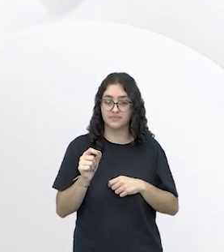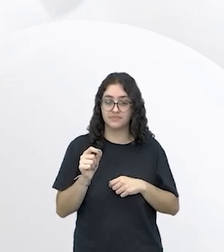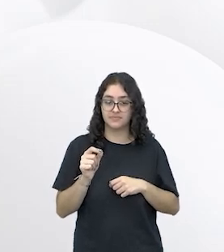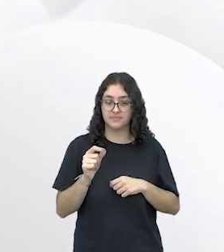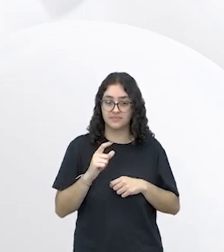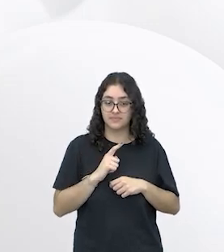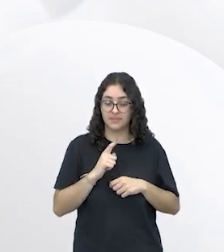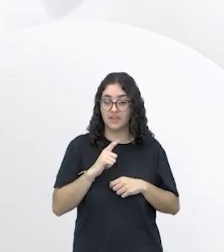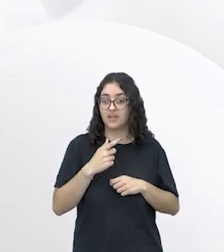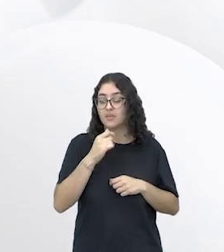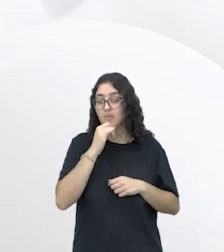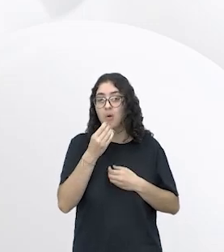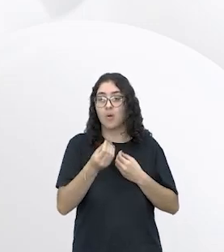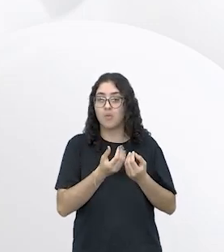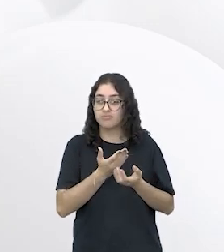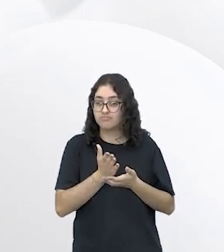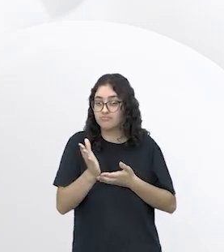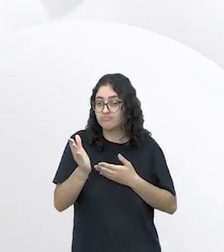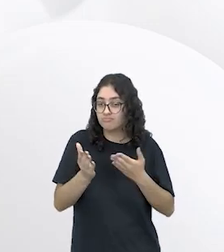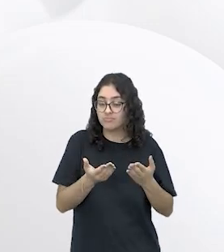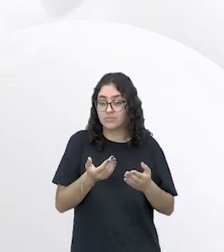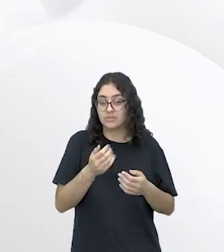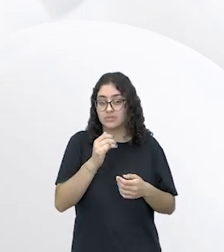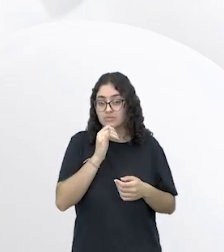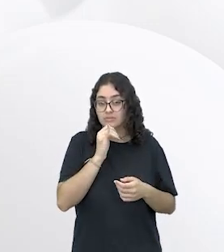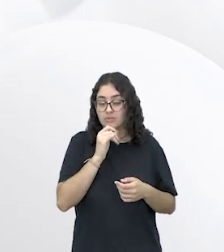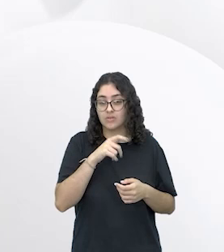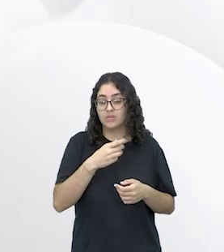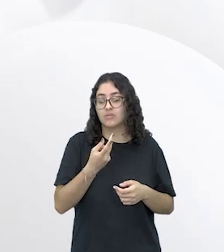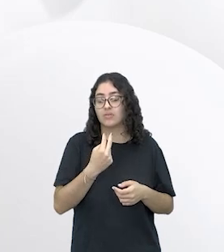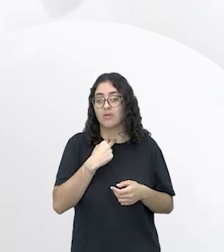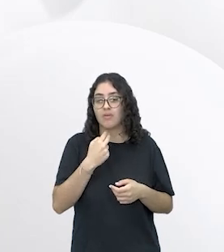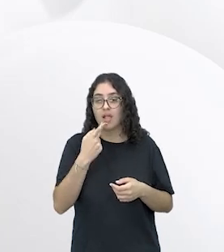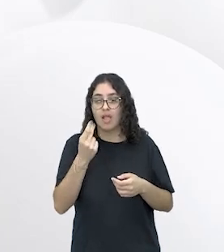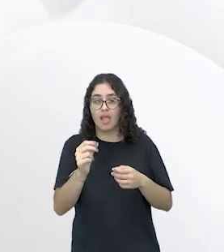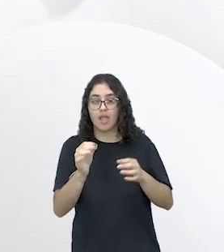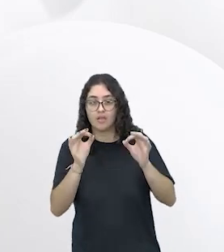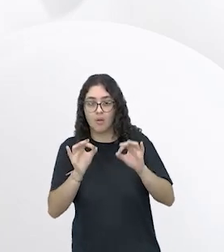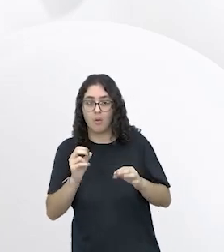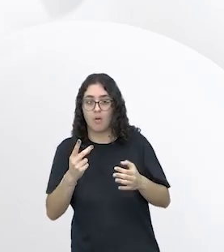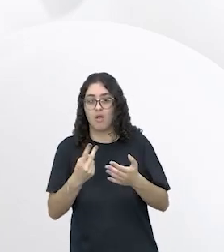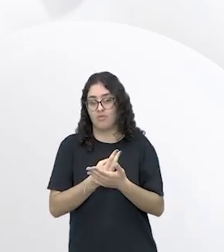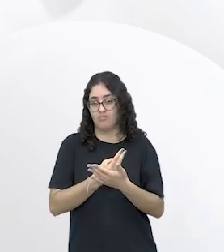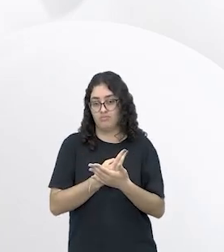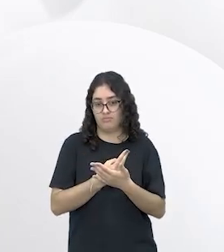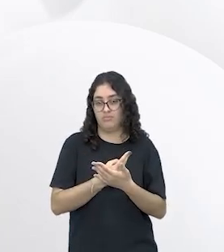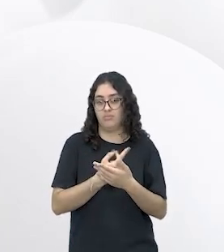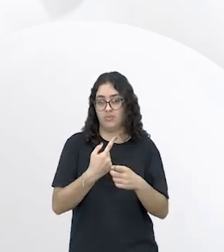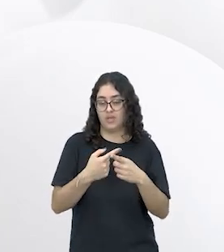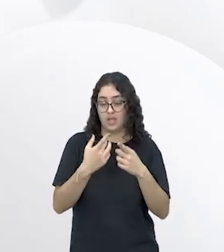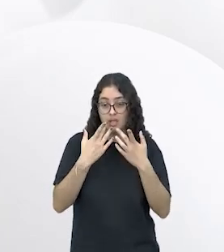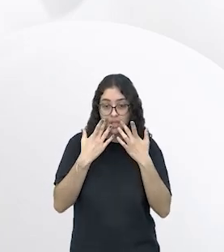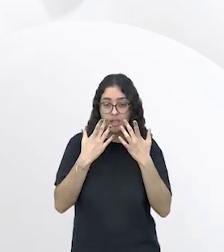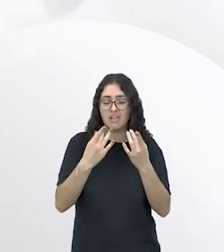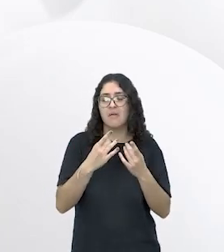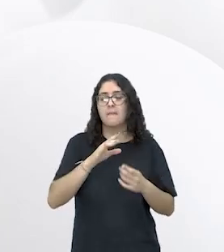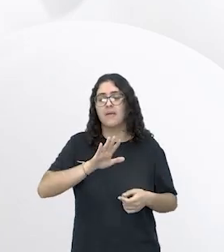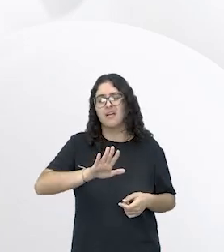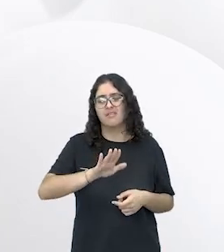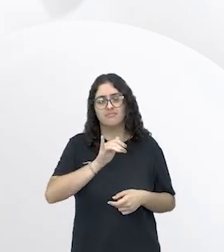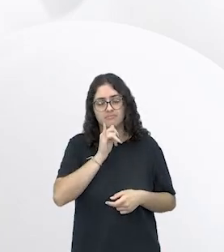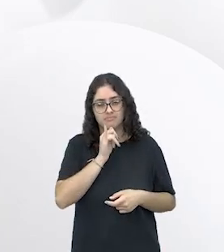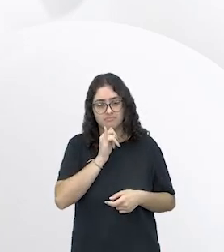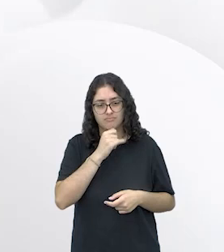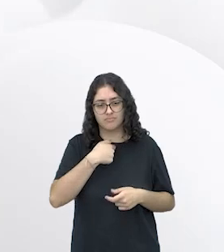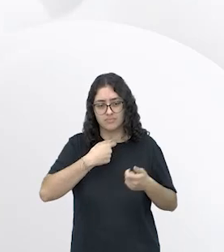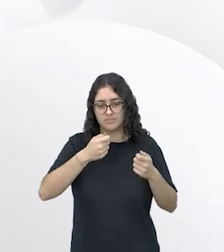um norte. Ele não pode contar para os alunos quem acertou ou quem errou a questão, porque ele vai observar. Ah, mas eu